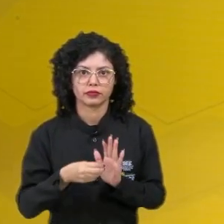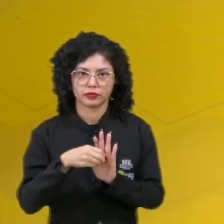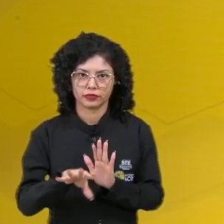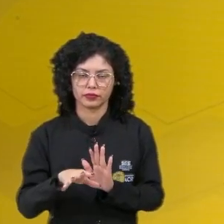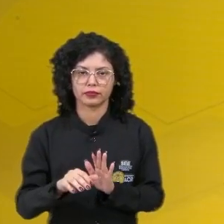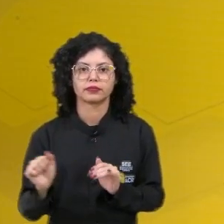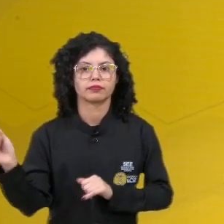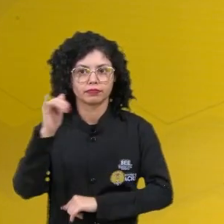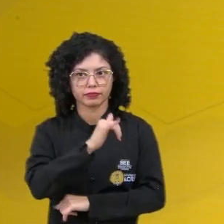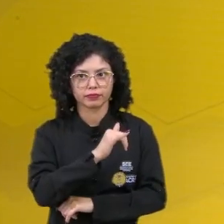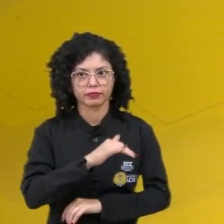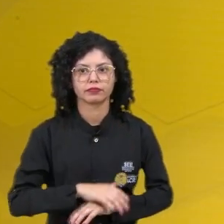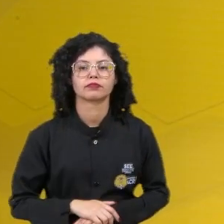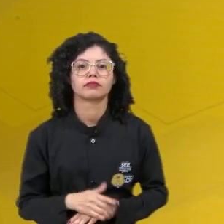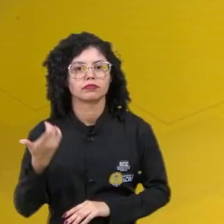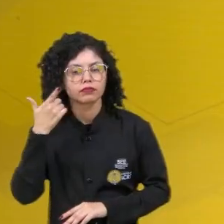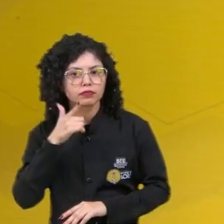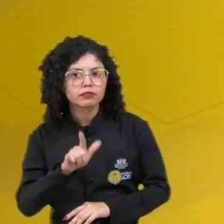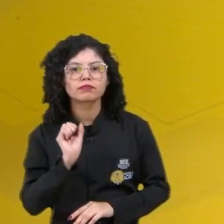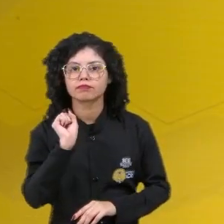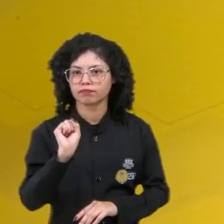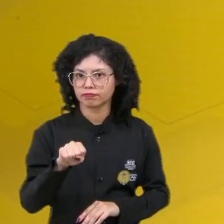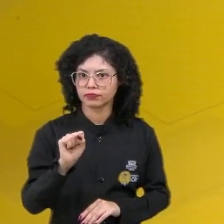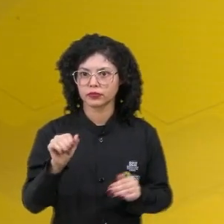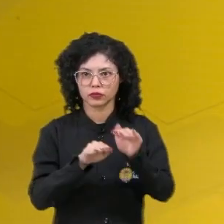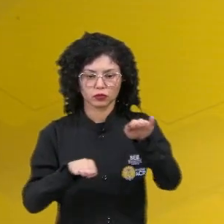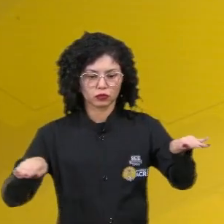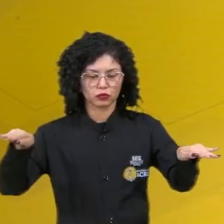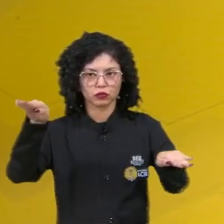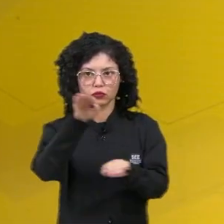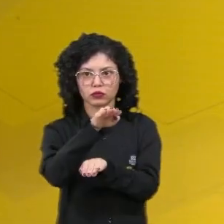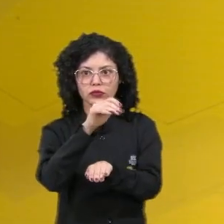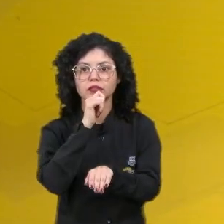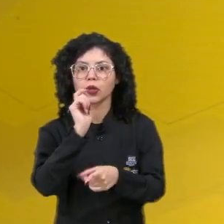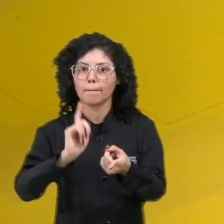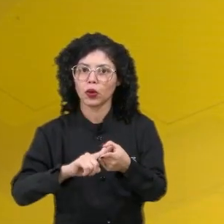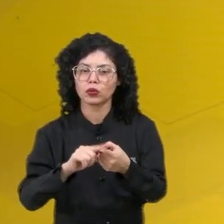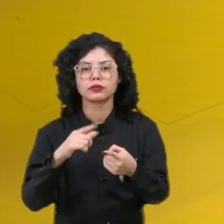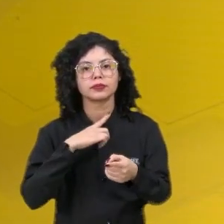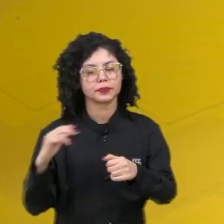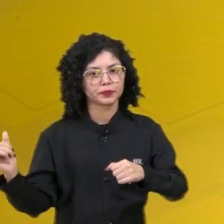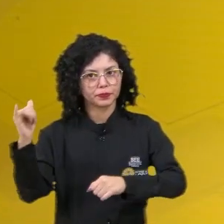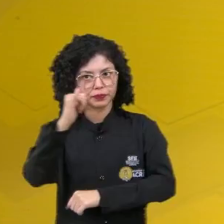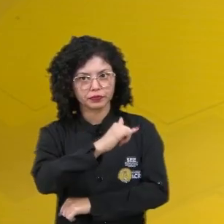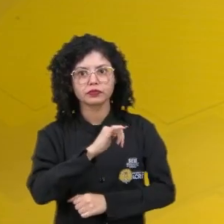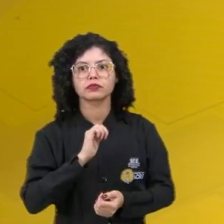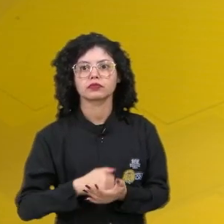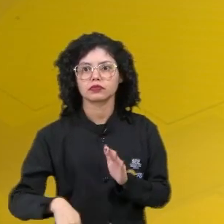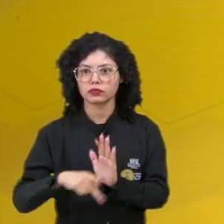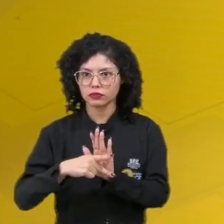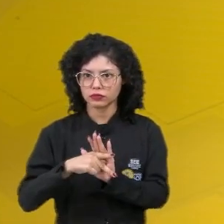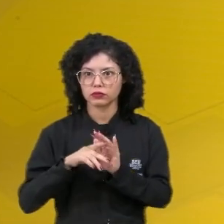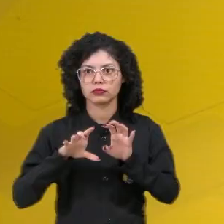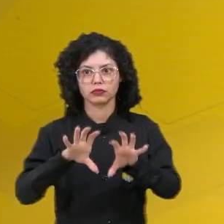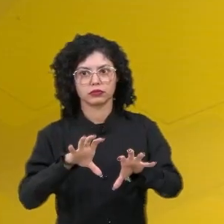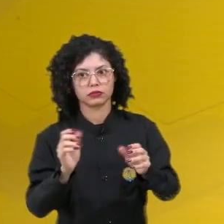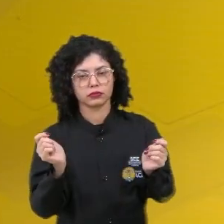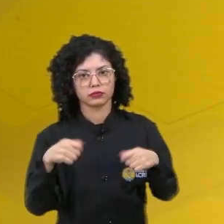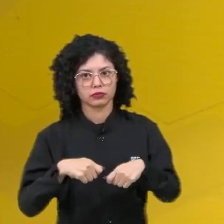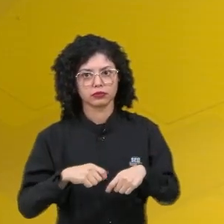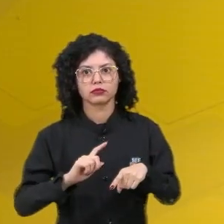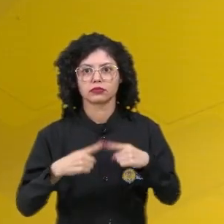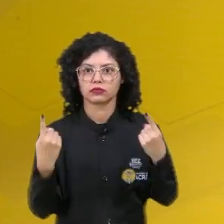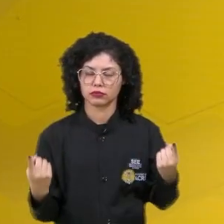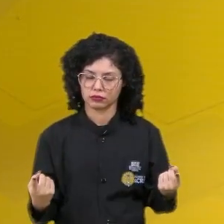transporte aéreo. Tá? Consegue sim levar elevados números de carga, porque tem aviões capacitados para isso, porém,